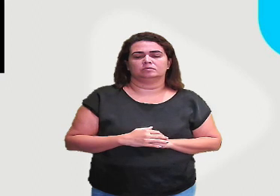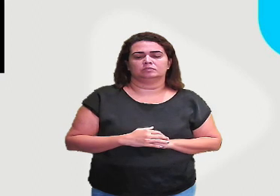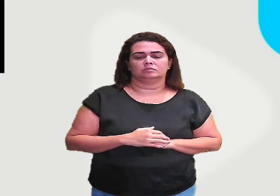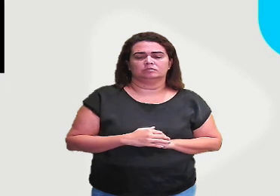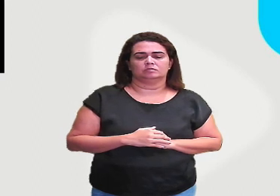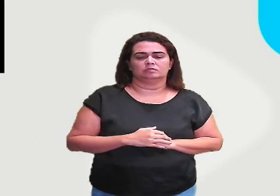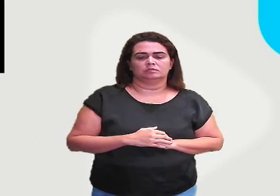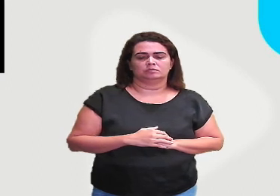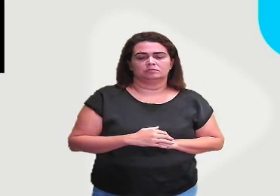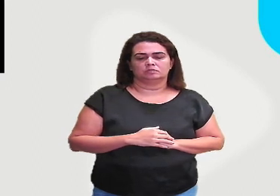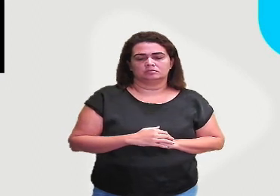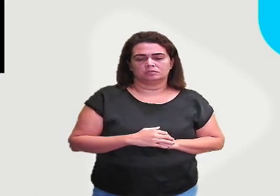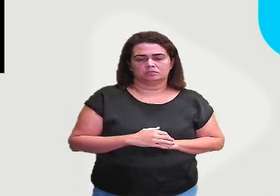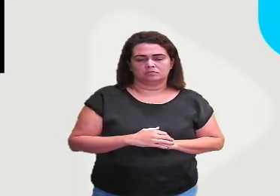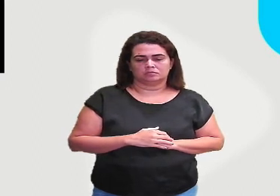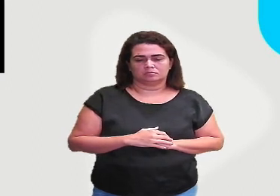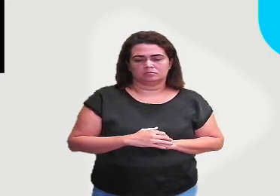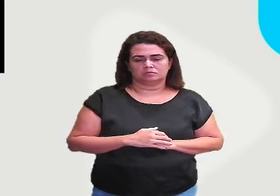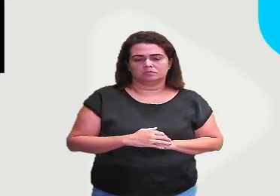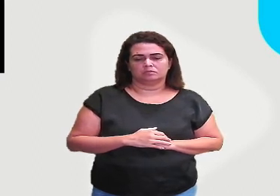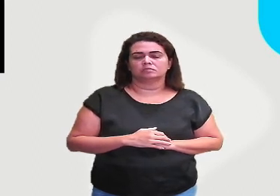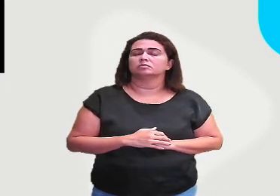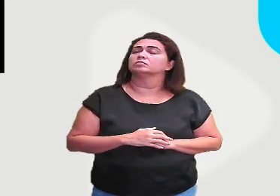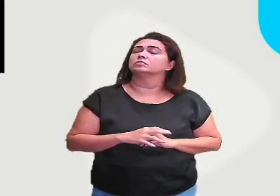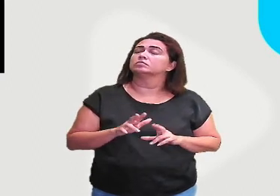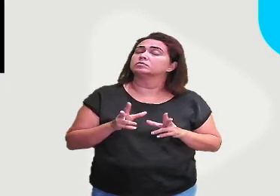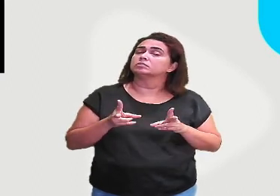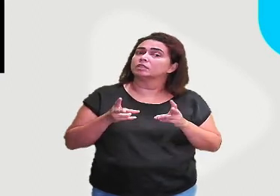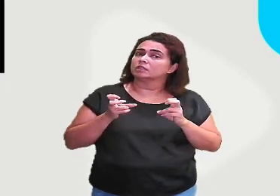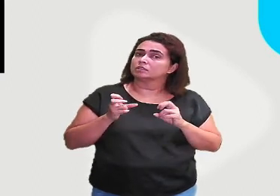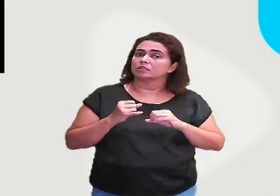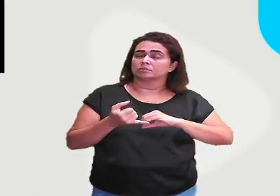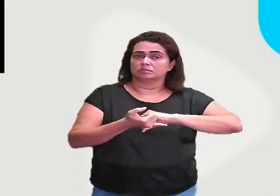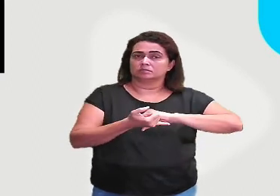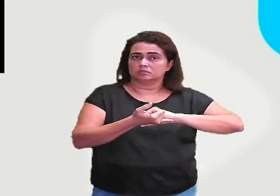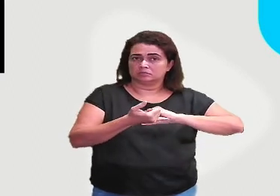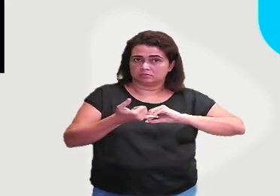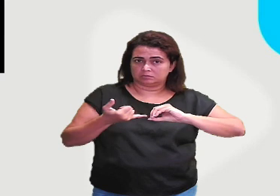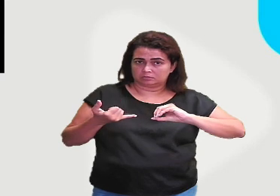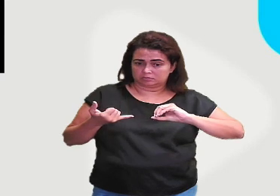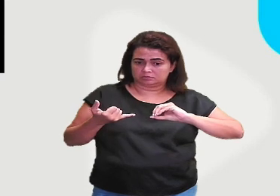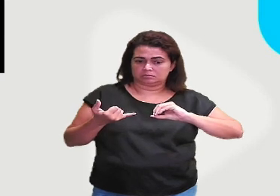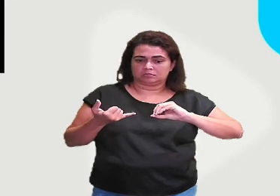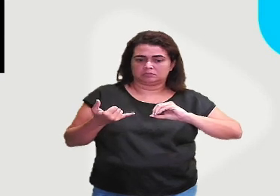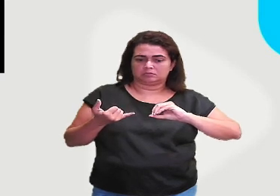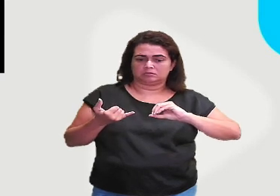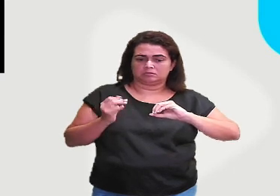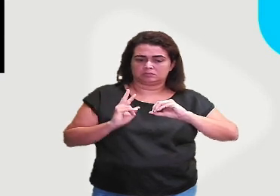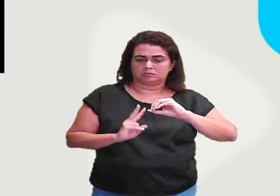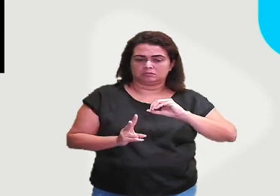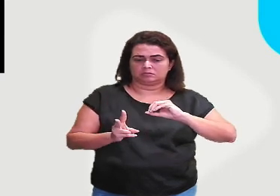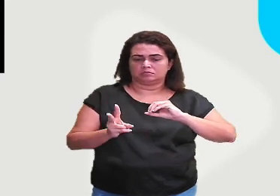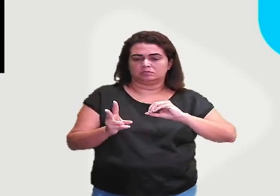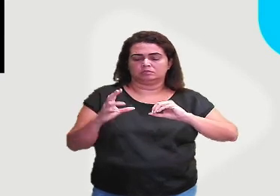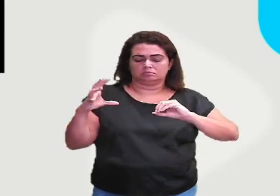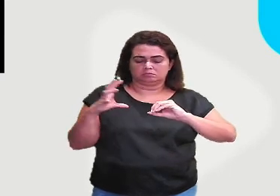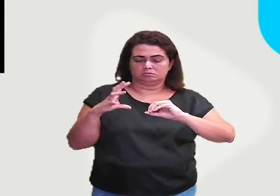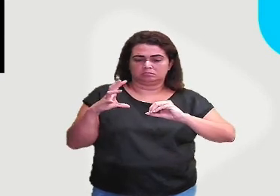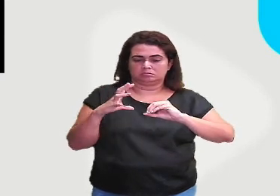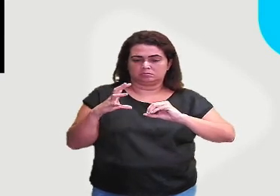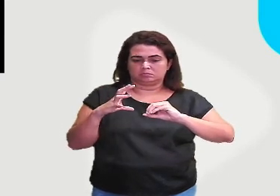gente observa, então, ó, novamente, o equinócio, né, sendo a linha do Equador sendo mais influenciada,